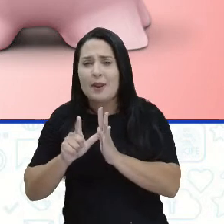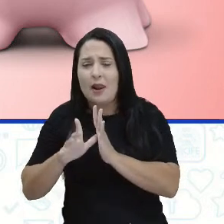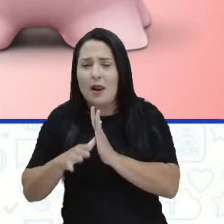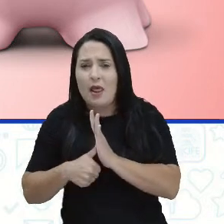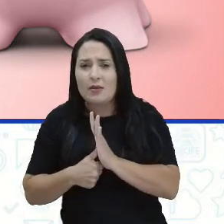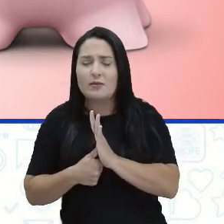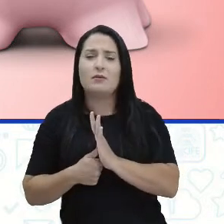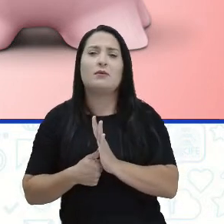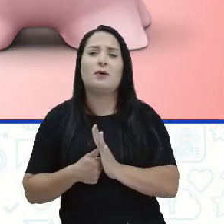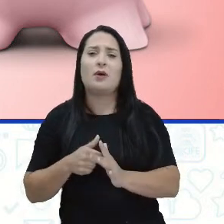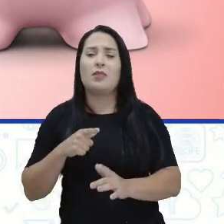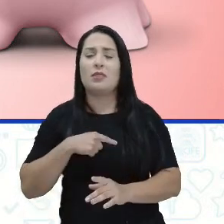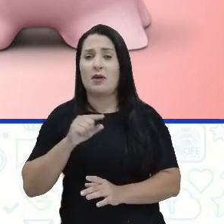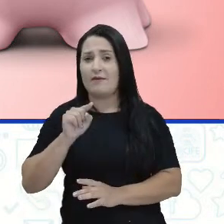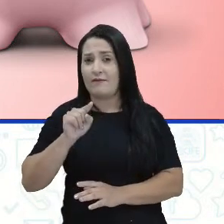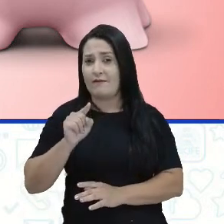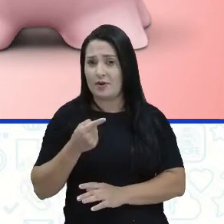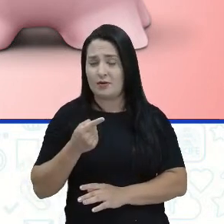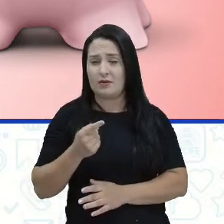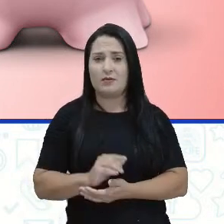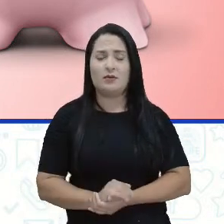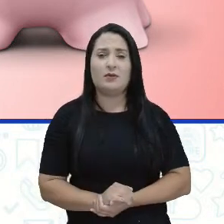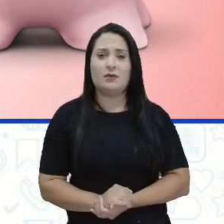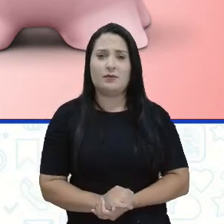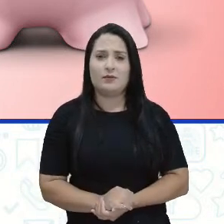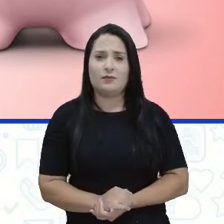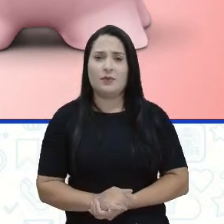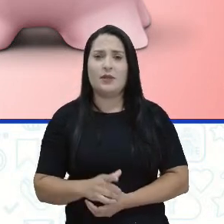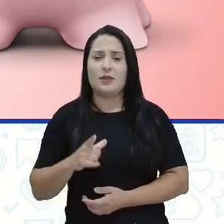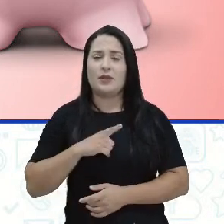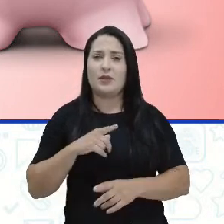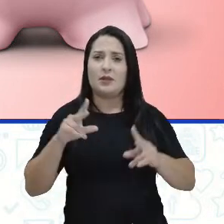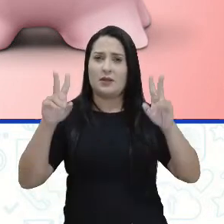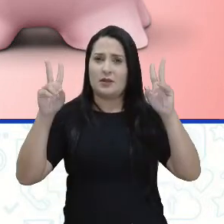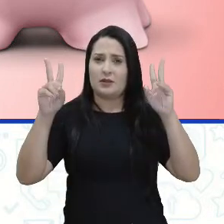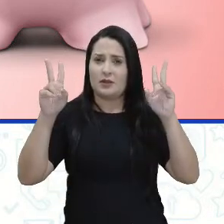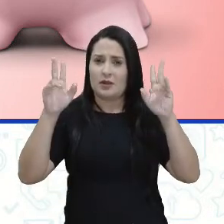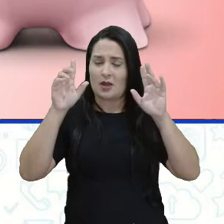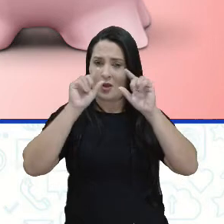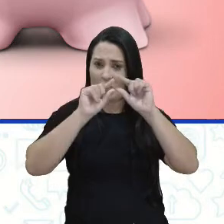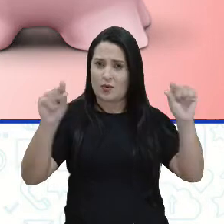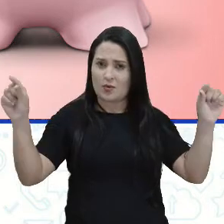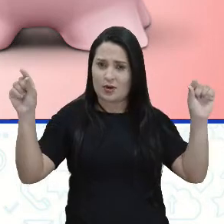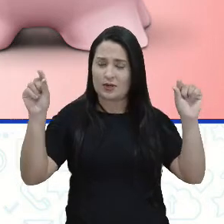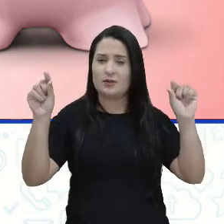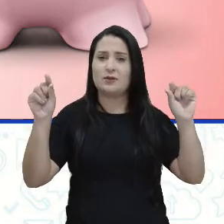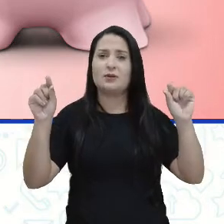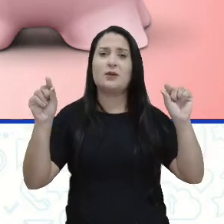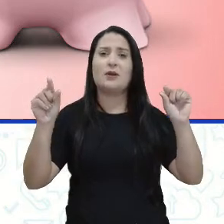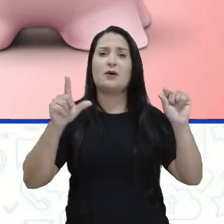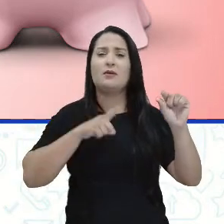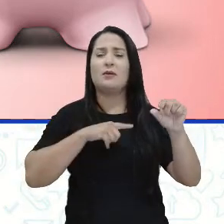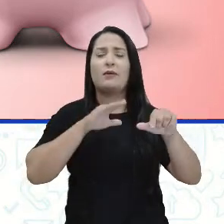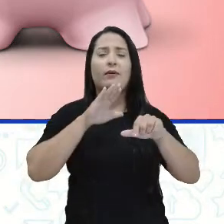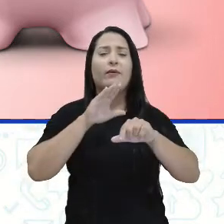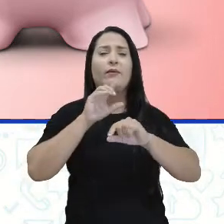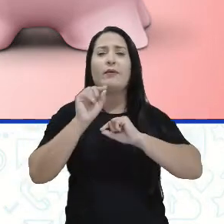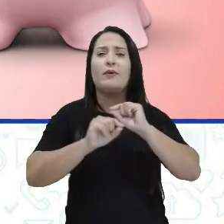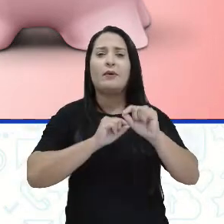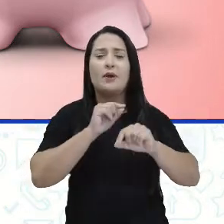gente tem a vírgula ali. Temos que a enunciação, ou seja, a oração, representa um chamamento,